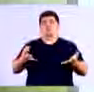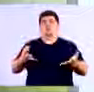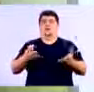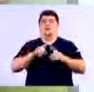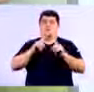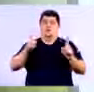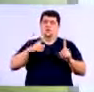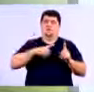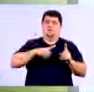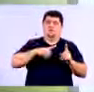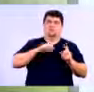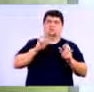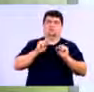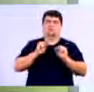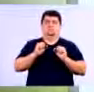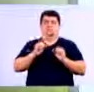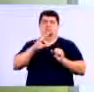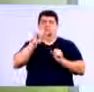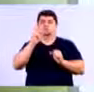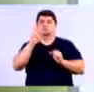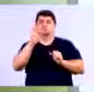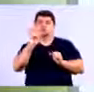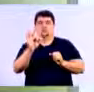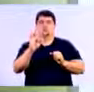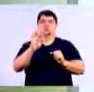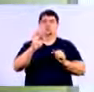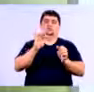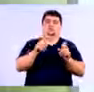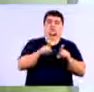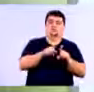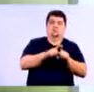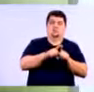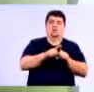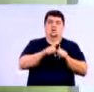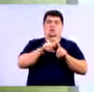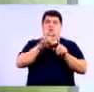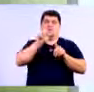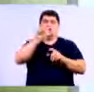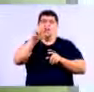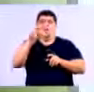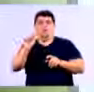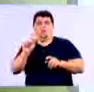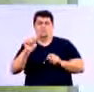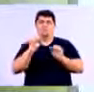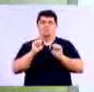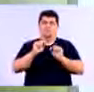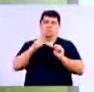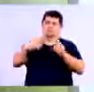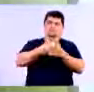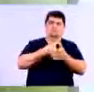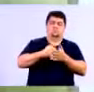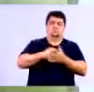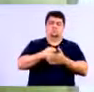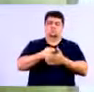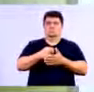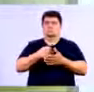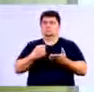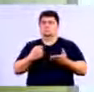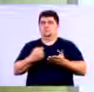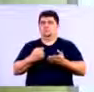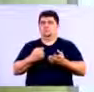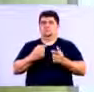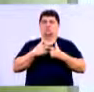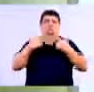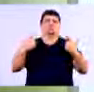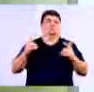estamos disponíveis pelo chat, pelo fórum, pelo portal, pelo AVA, e aí vocês podem tirar. Quero desejar a todos assim